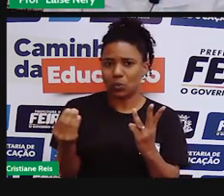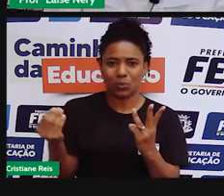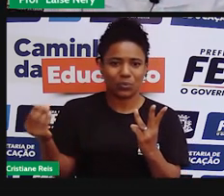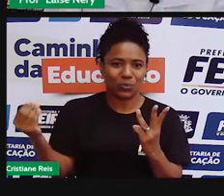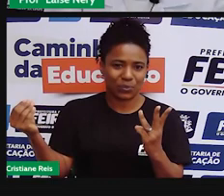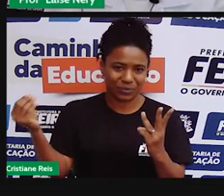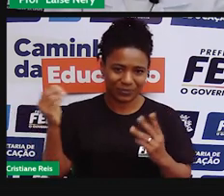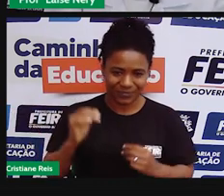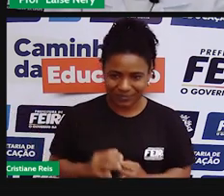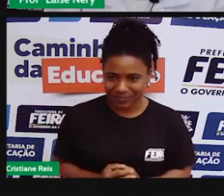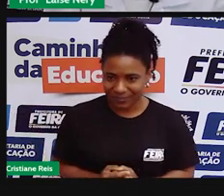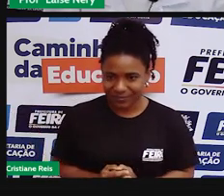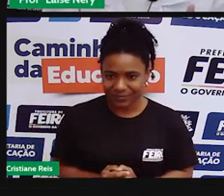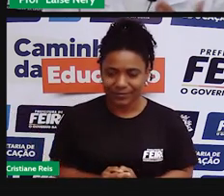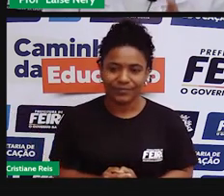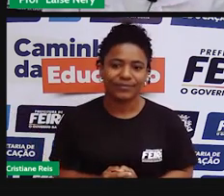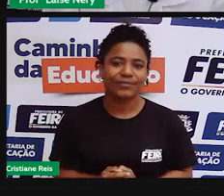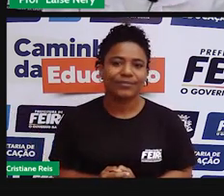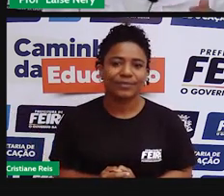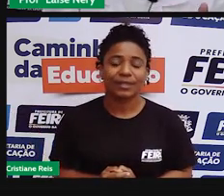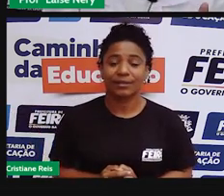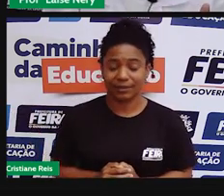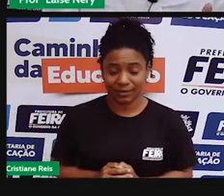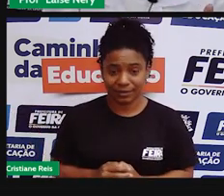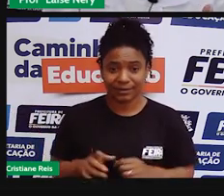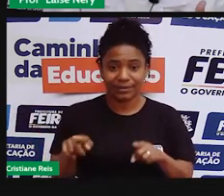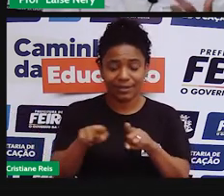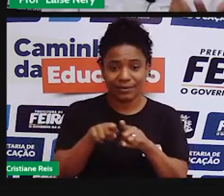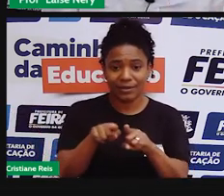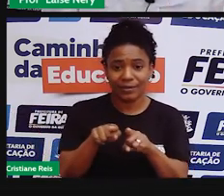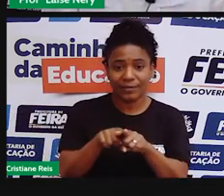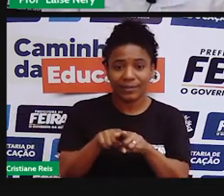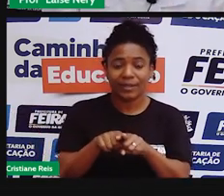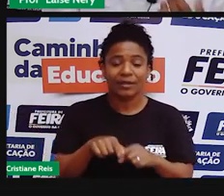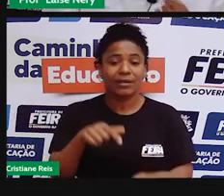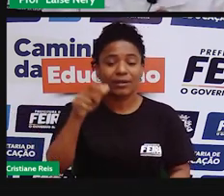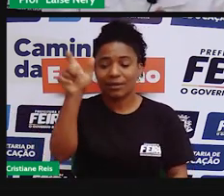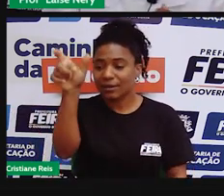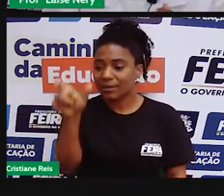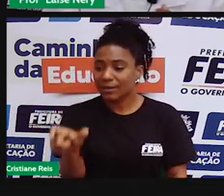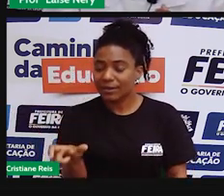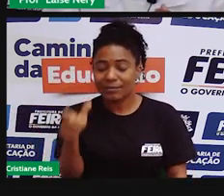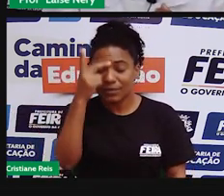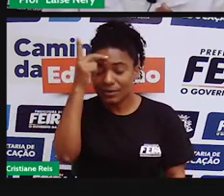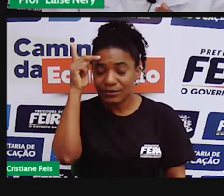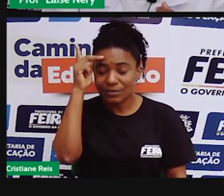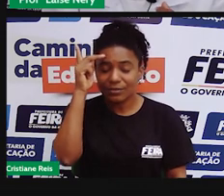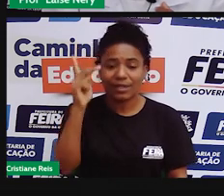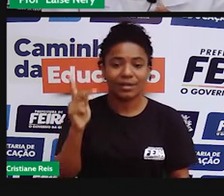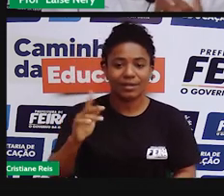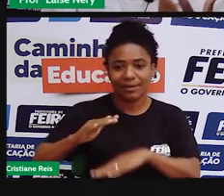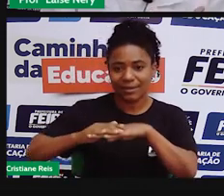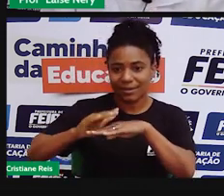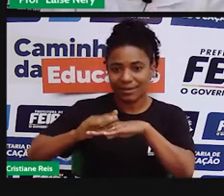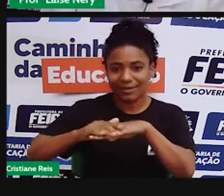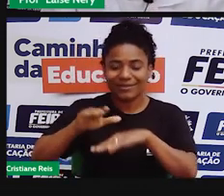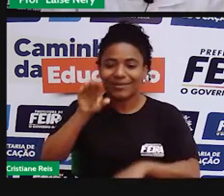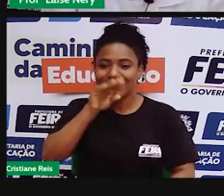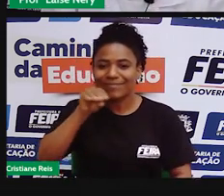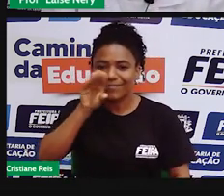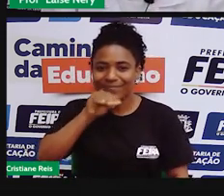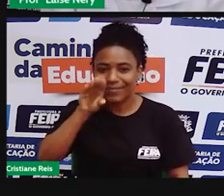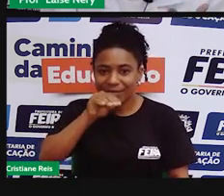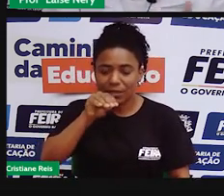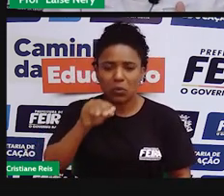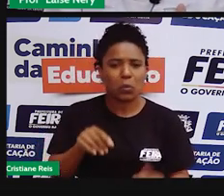de uma pessoa ah e também de acordo com uma pessoa se for a pessoa que fala e a pessoa